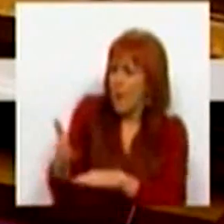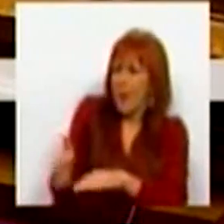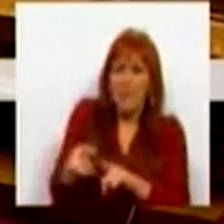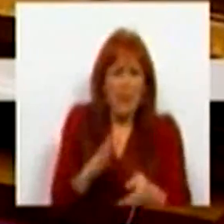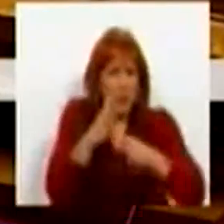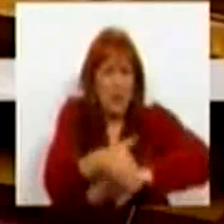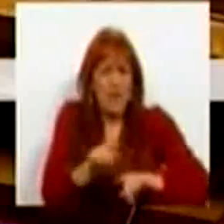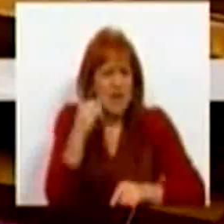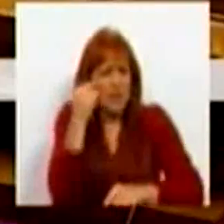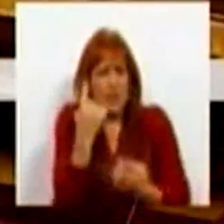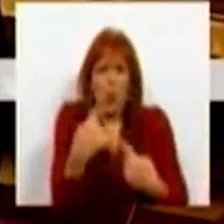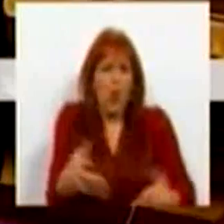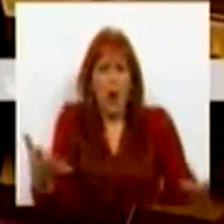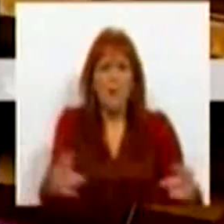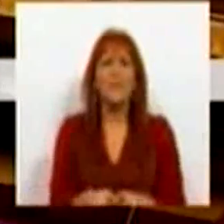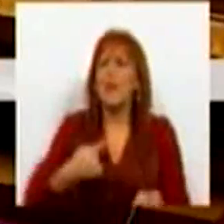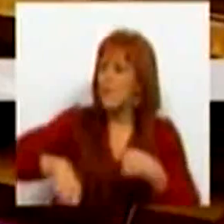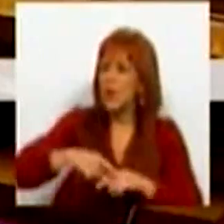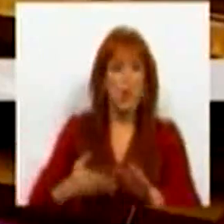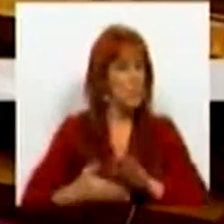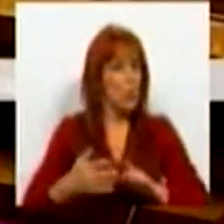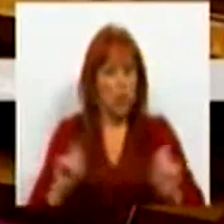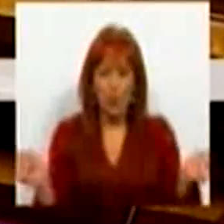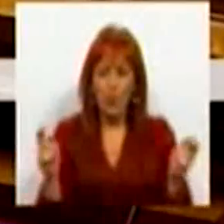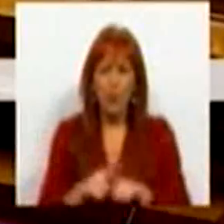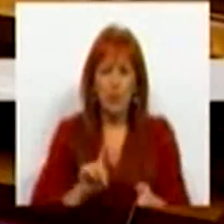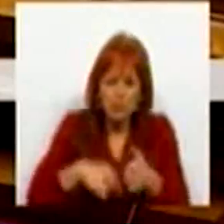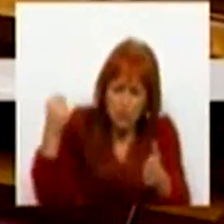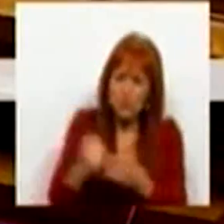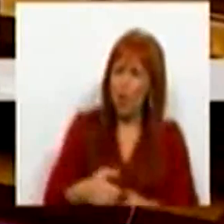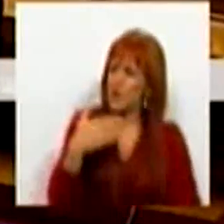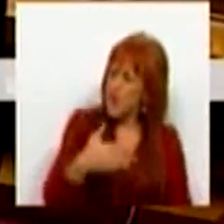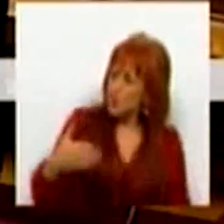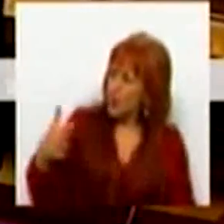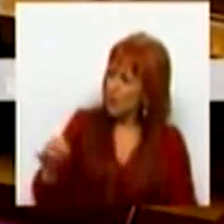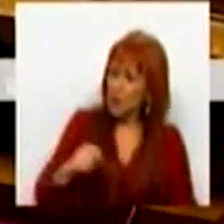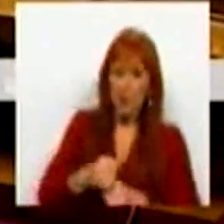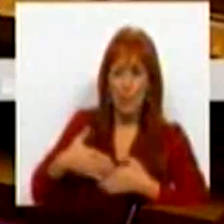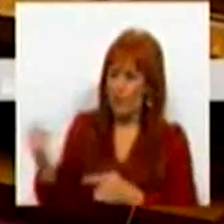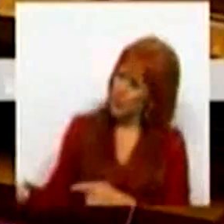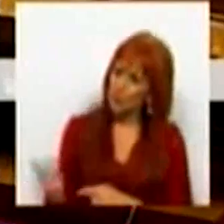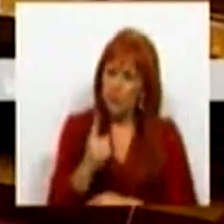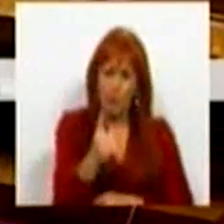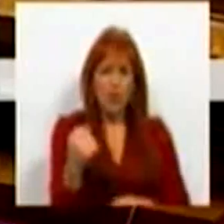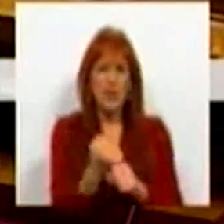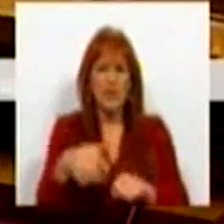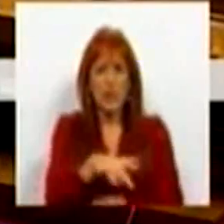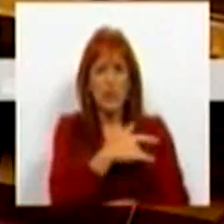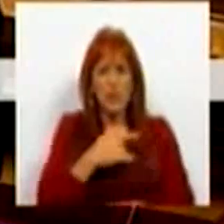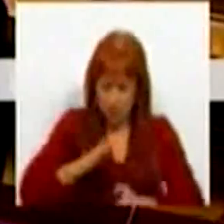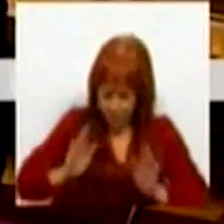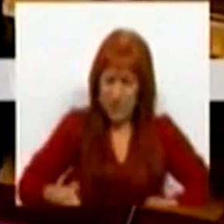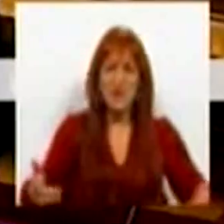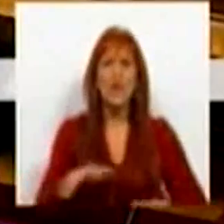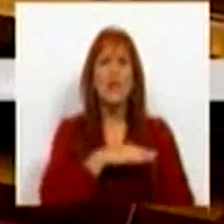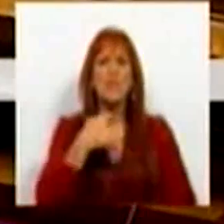excluídos do acesso a uma especialidade. Para nós, urge promover o vínculo destes 114 profissionais ao Serviço Nacional de Saúde.